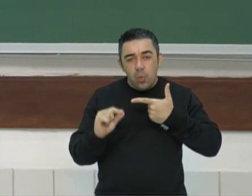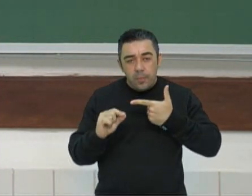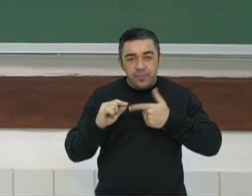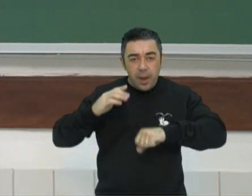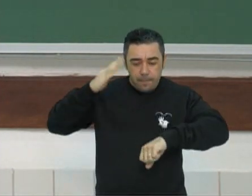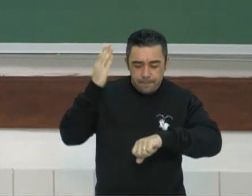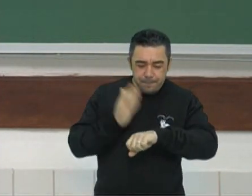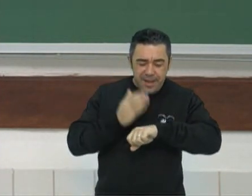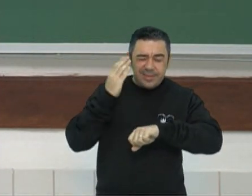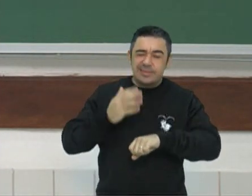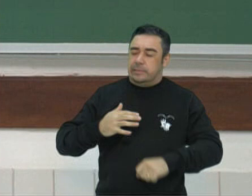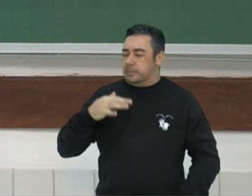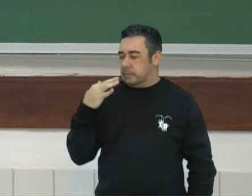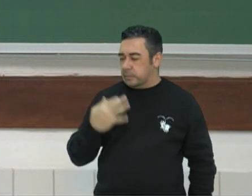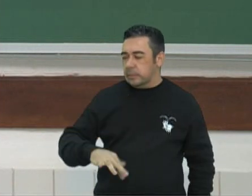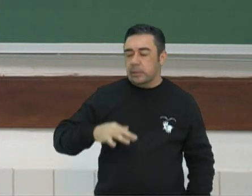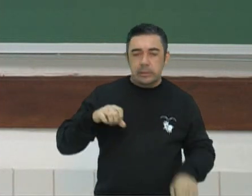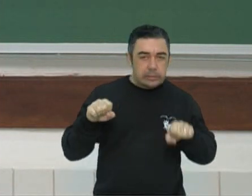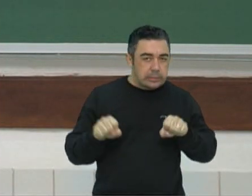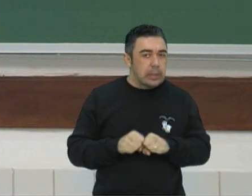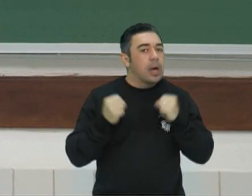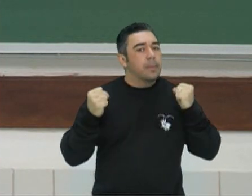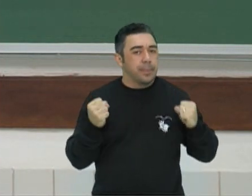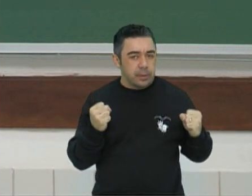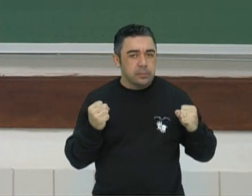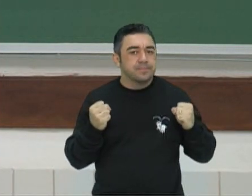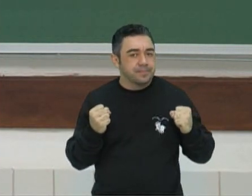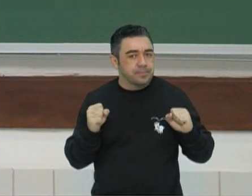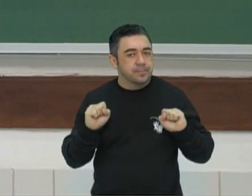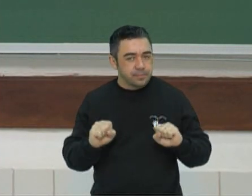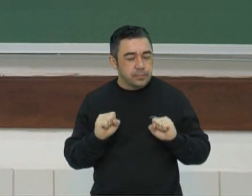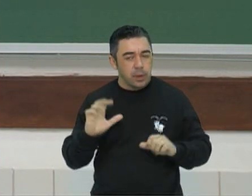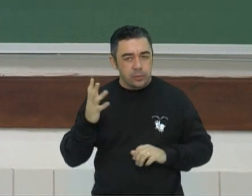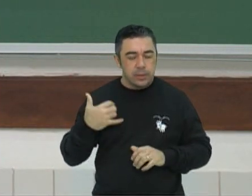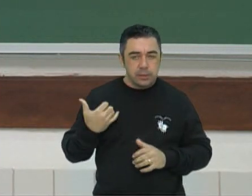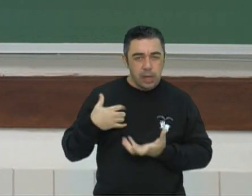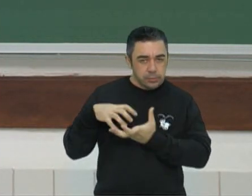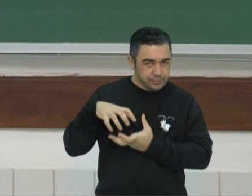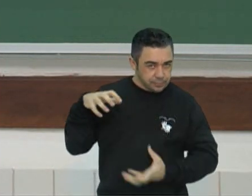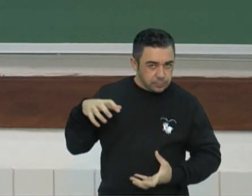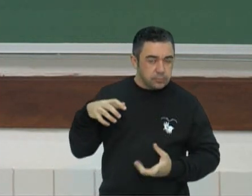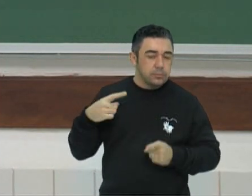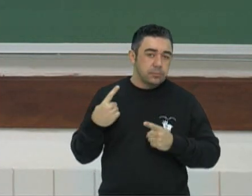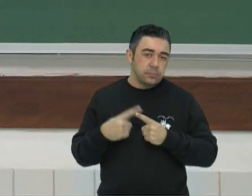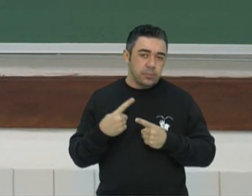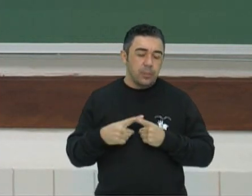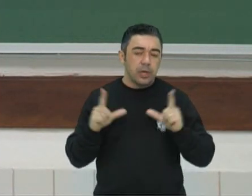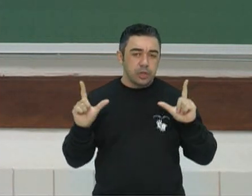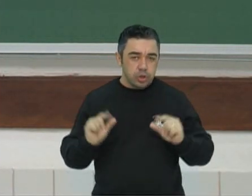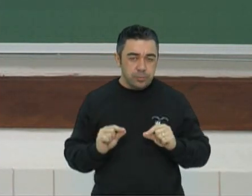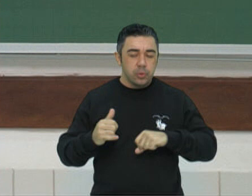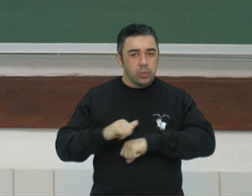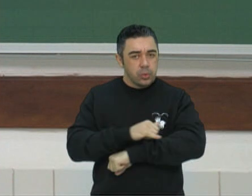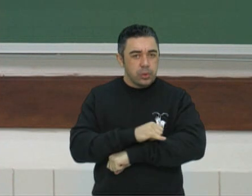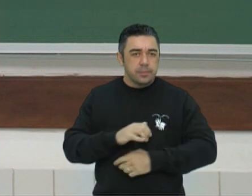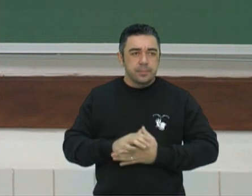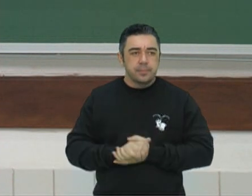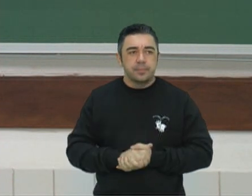já causa algum tipo de hematoma e tal, né? Entre outras coisas, também pela redução da camadinha de gordura